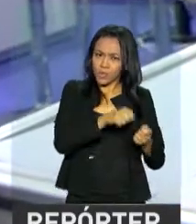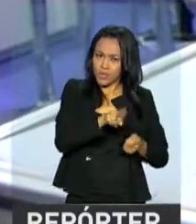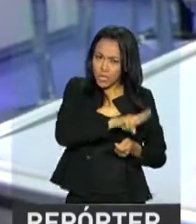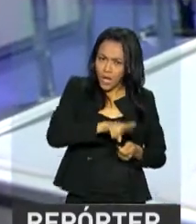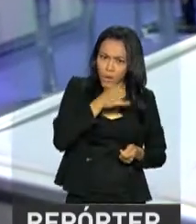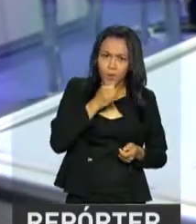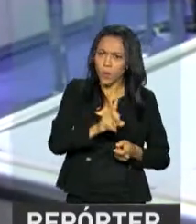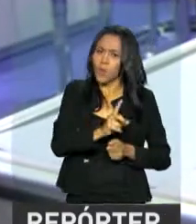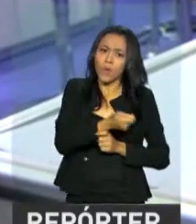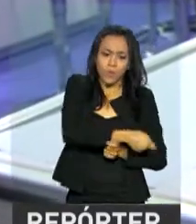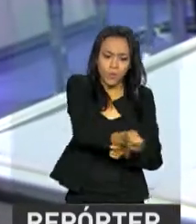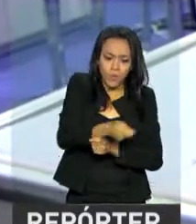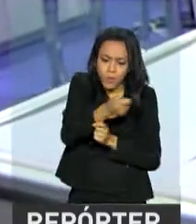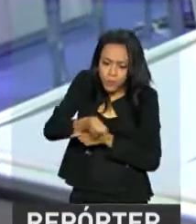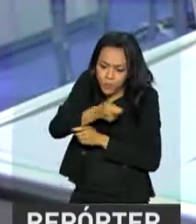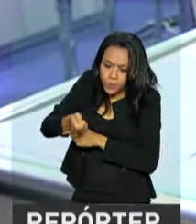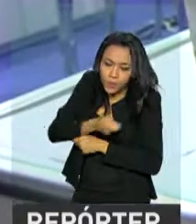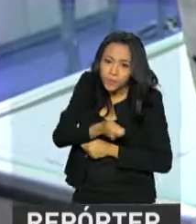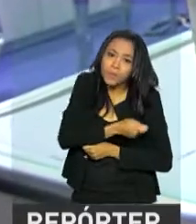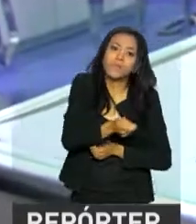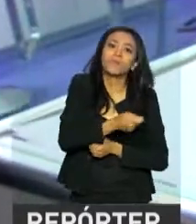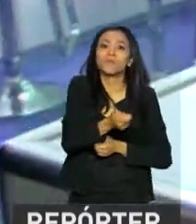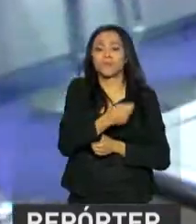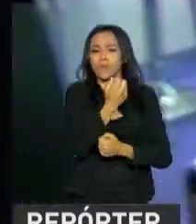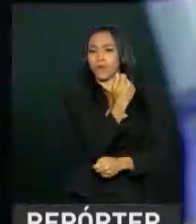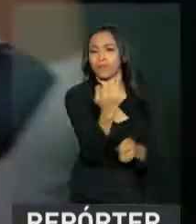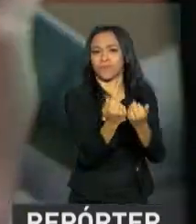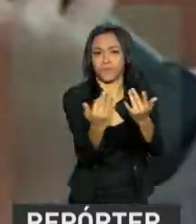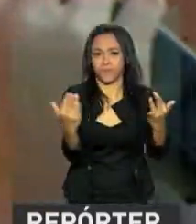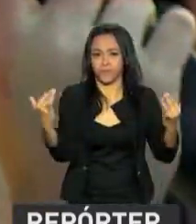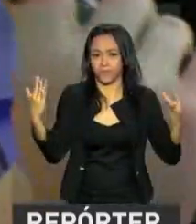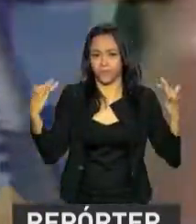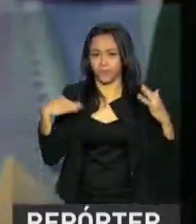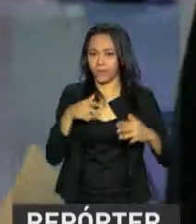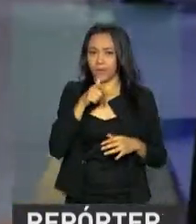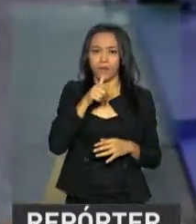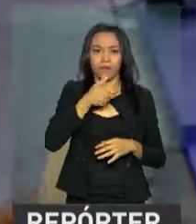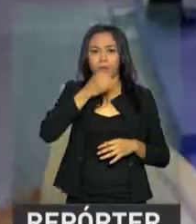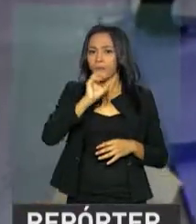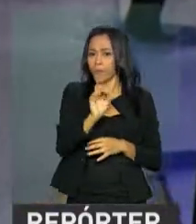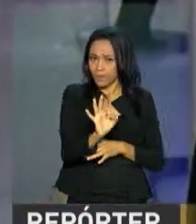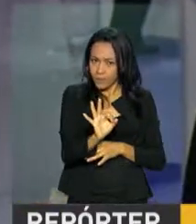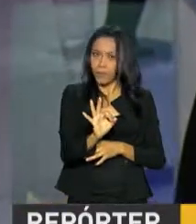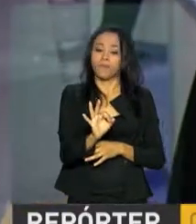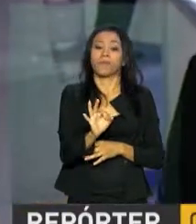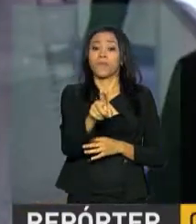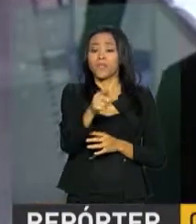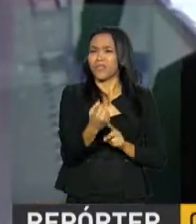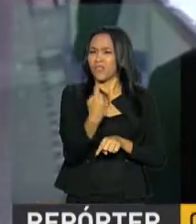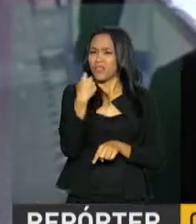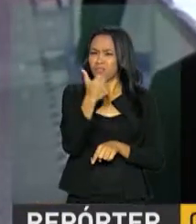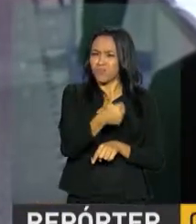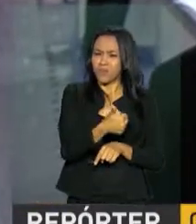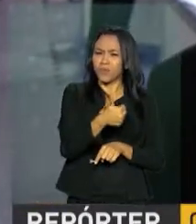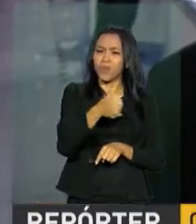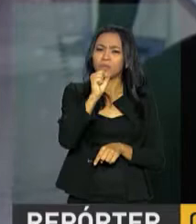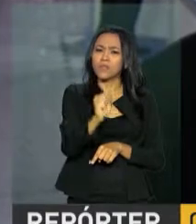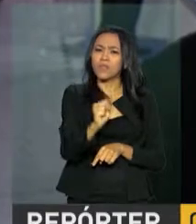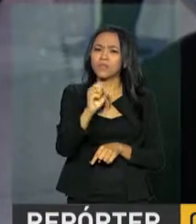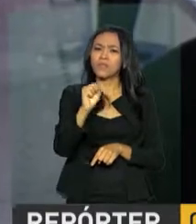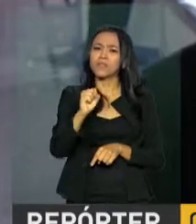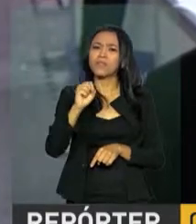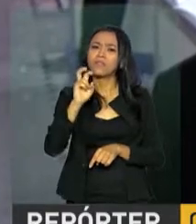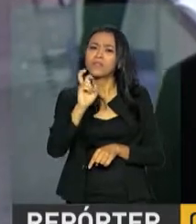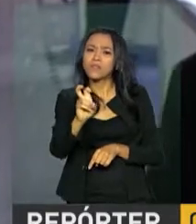jardinagem e agricultura. E esse equipamento está lá no Japão desde 1985, não é isso? Desde 1985, e ele é obrigatório. Você